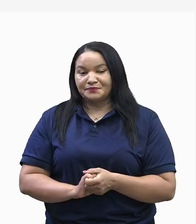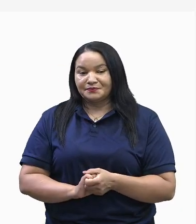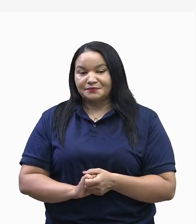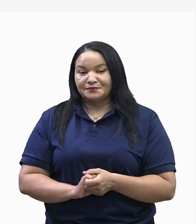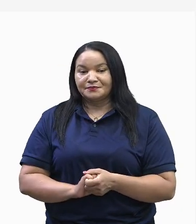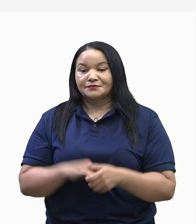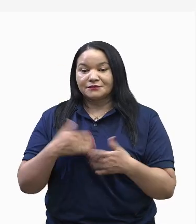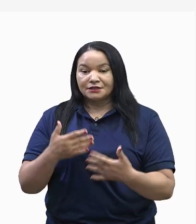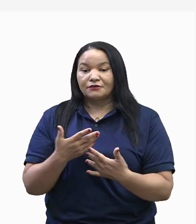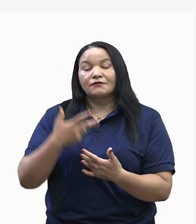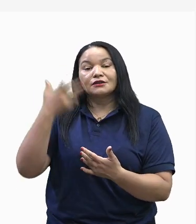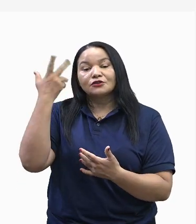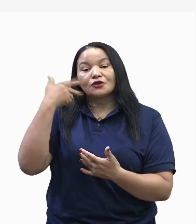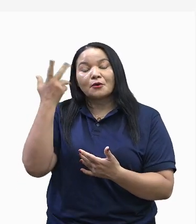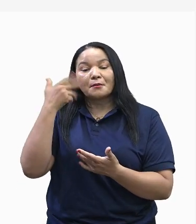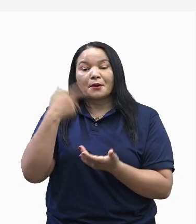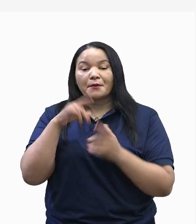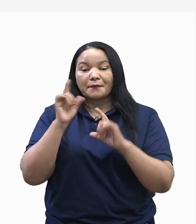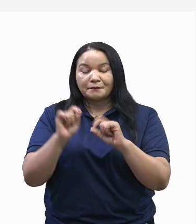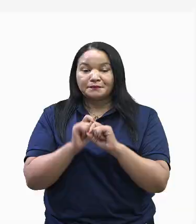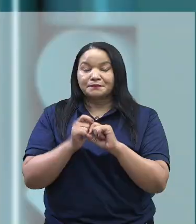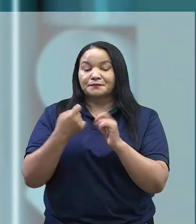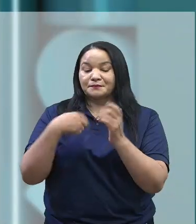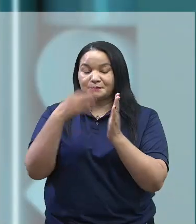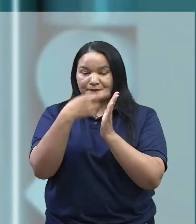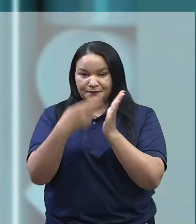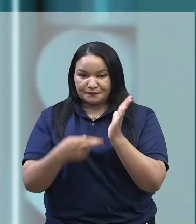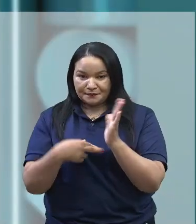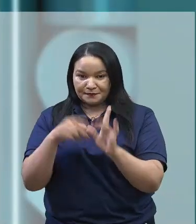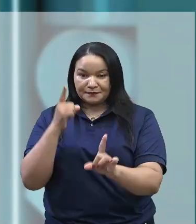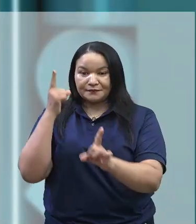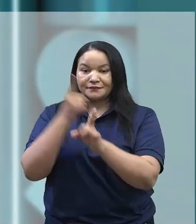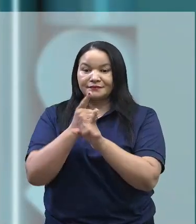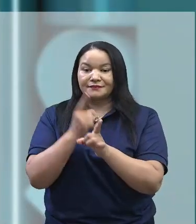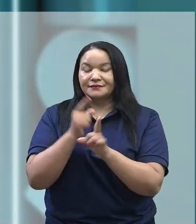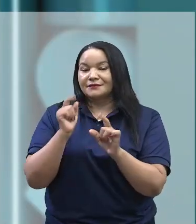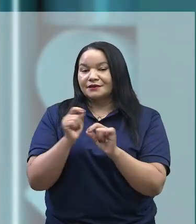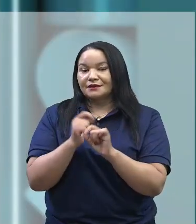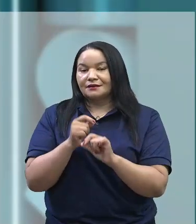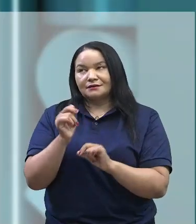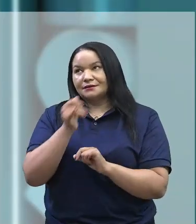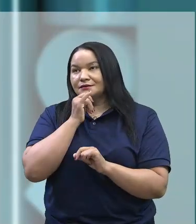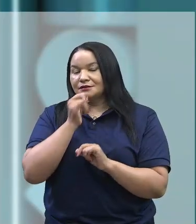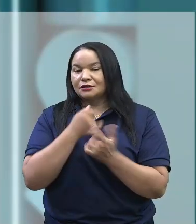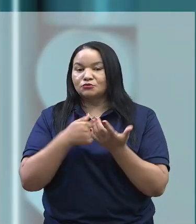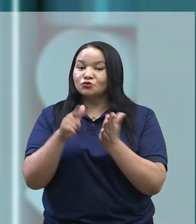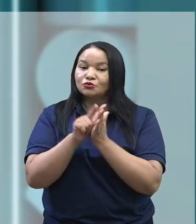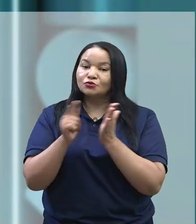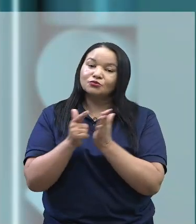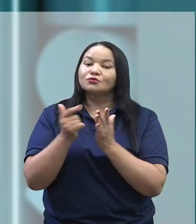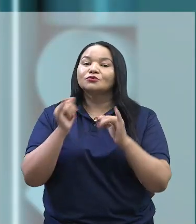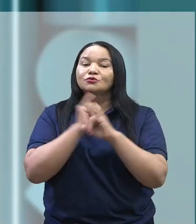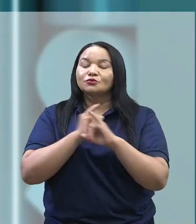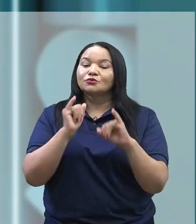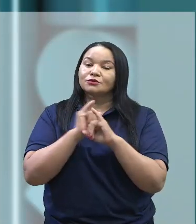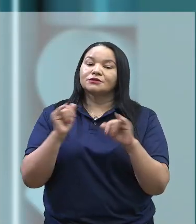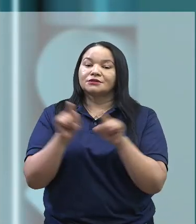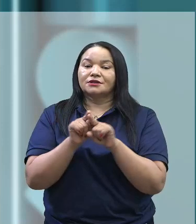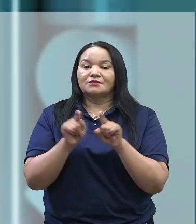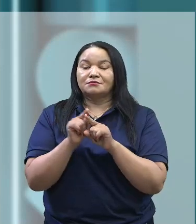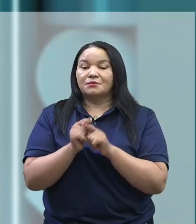é comum a redação encontrarmos em notícias de jornal, nas provas